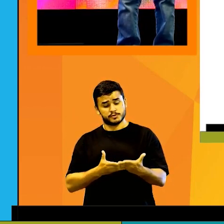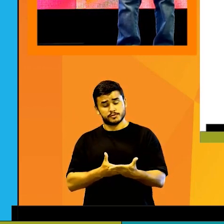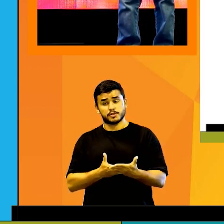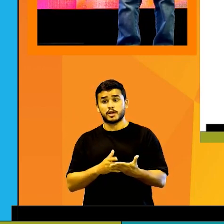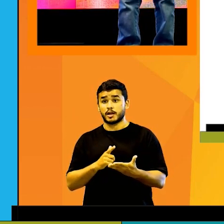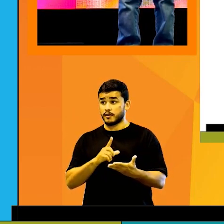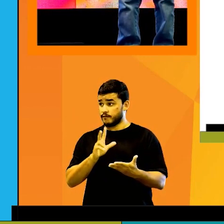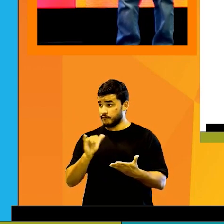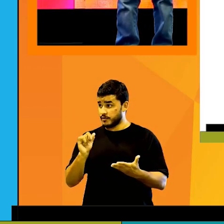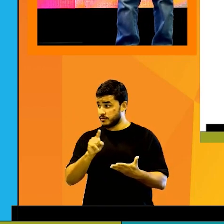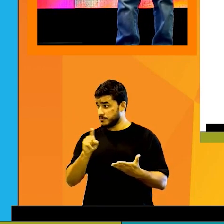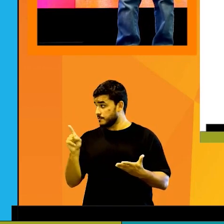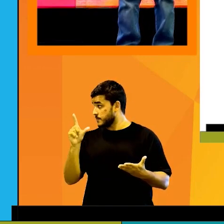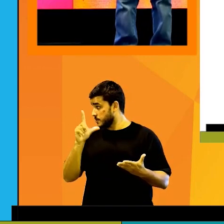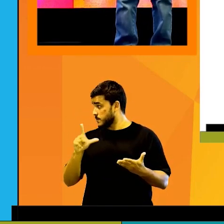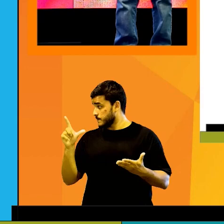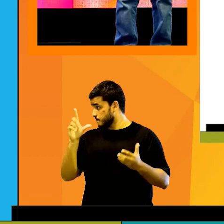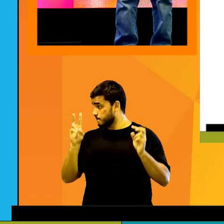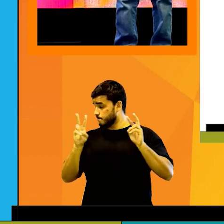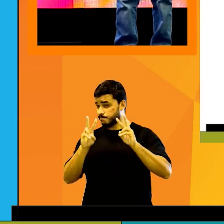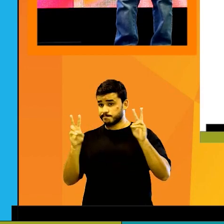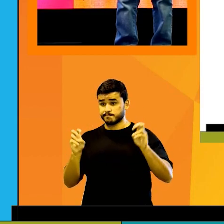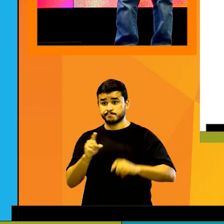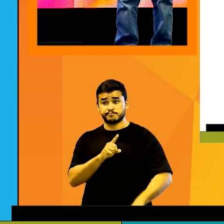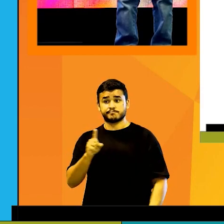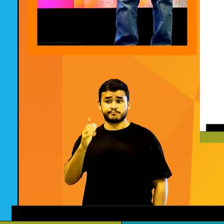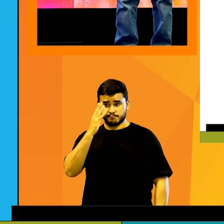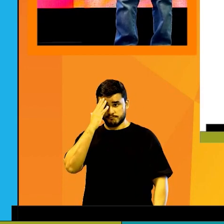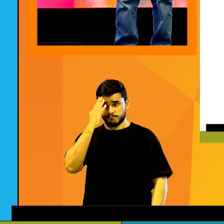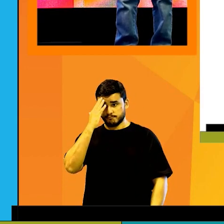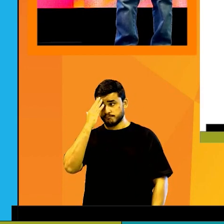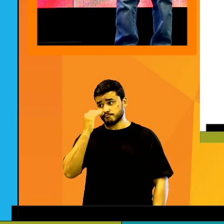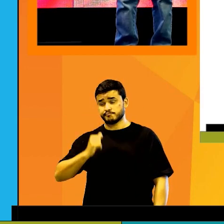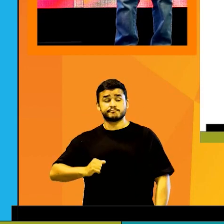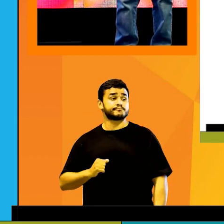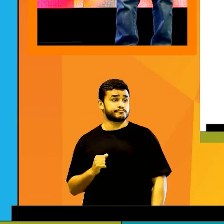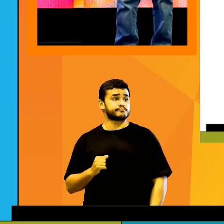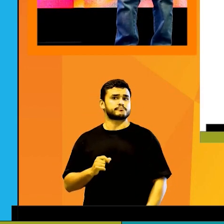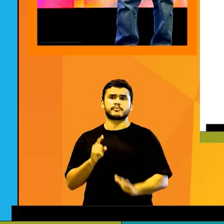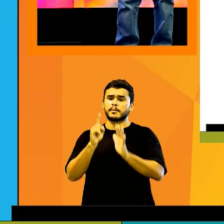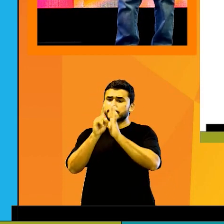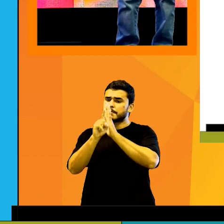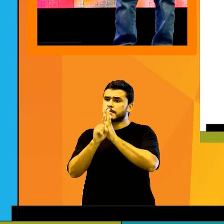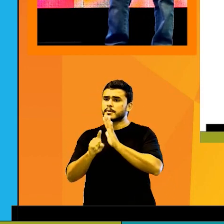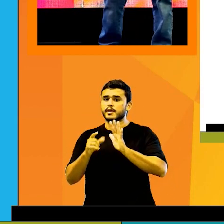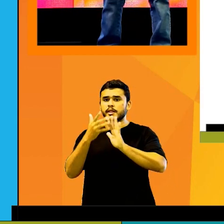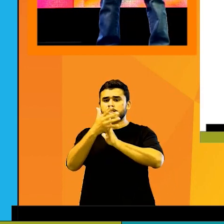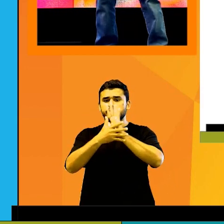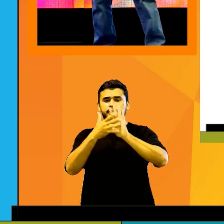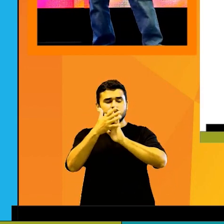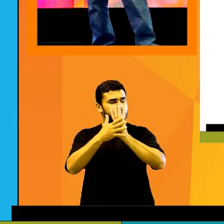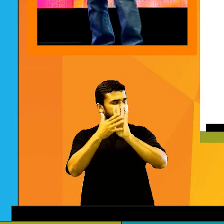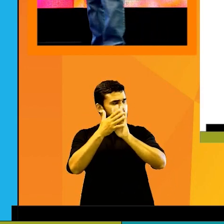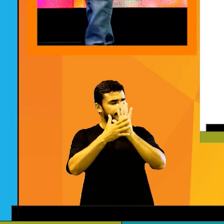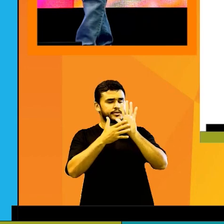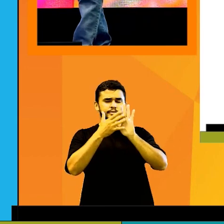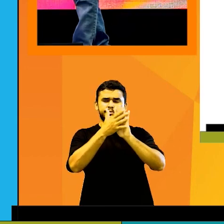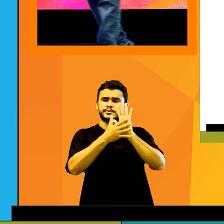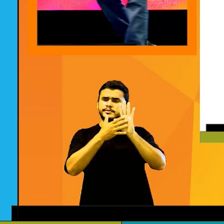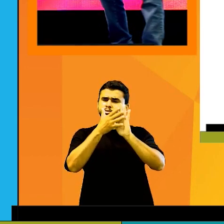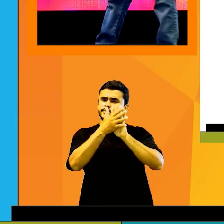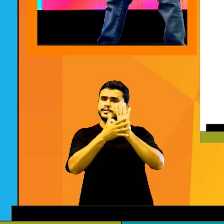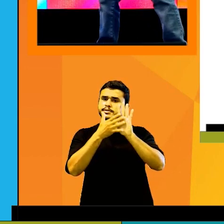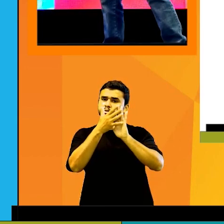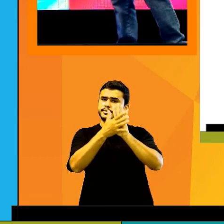e códigos e suas tecnologias. Quem já fez sabe disso. Toda questão tem texto, né? Toda questão tem texto